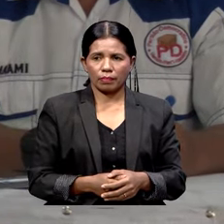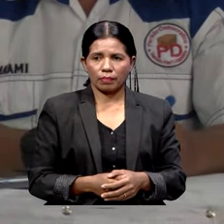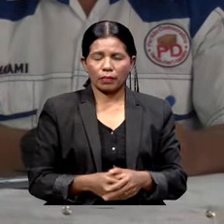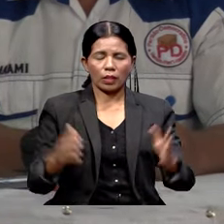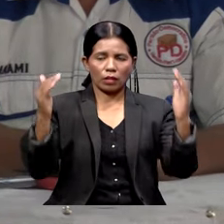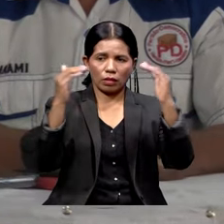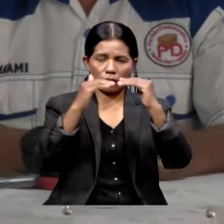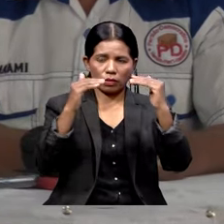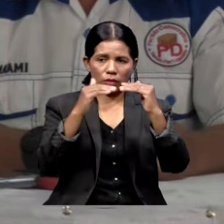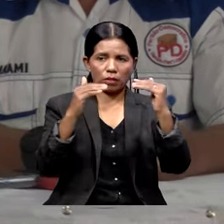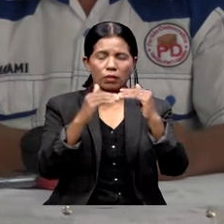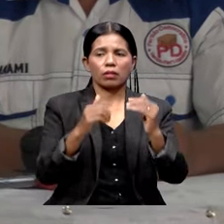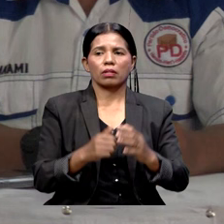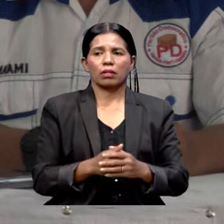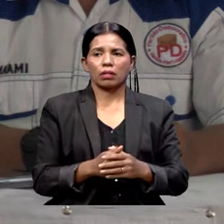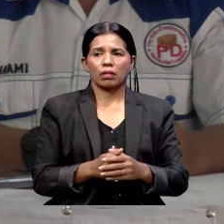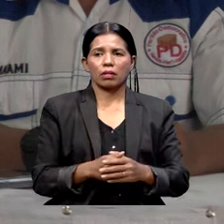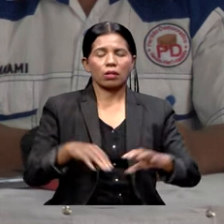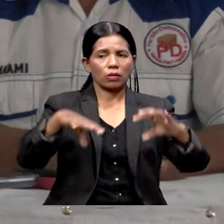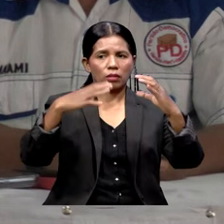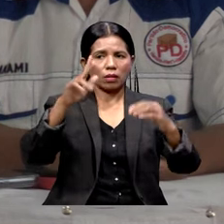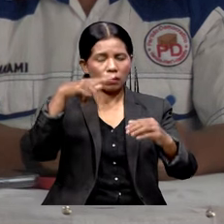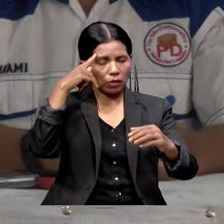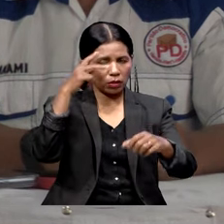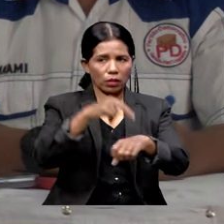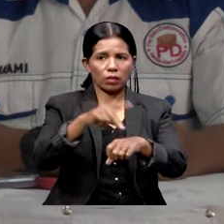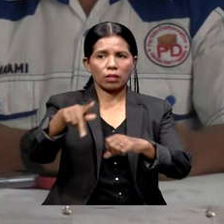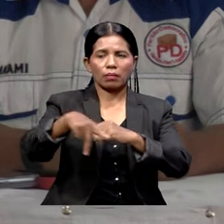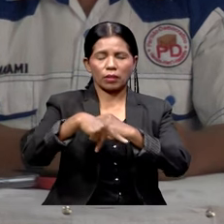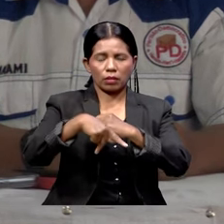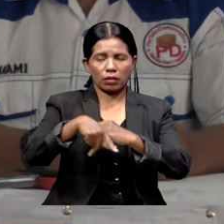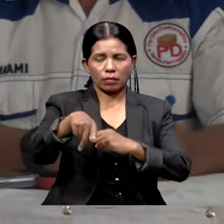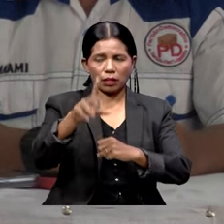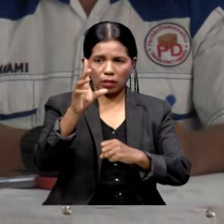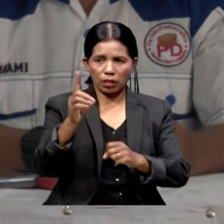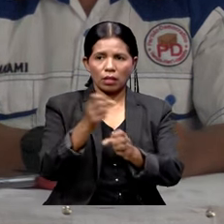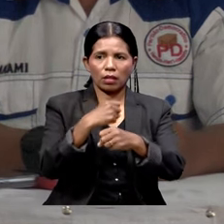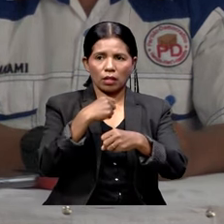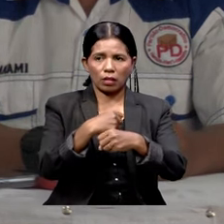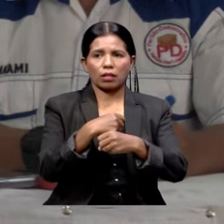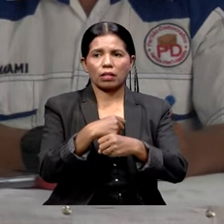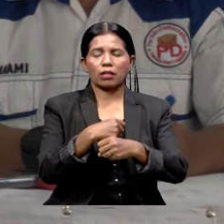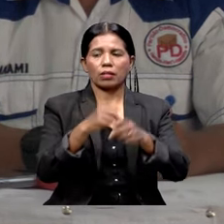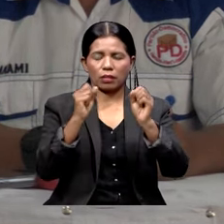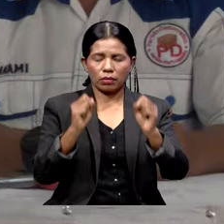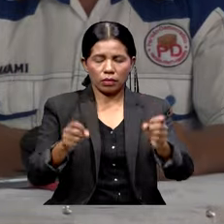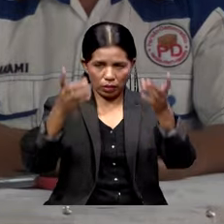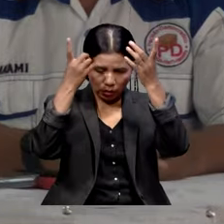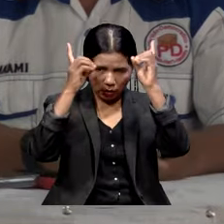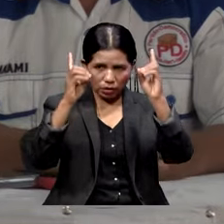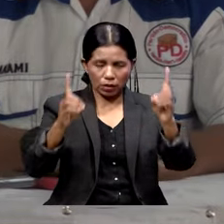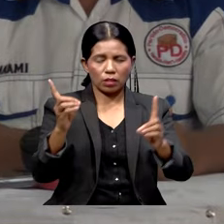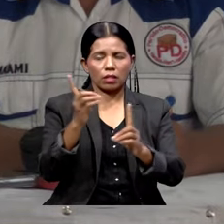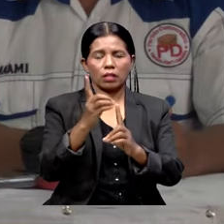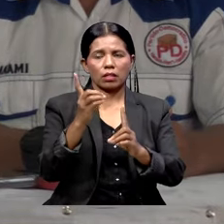reunião nebeke Conselho Político Nacional Partido Democrático halo podi decidi lorong